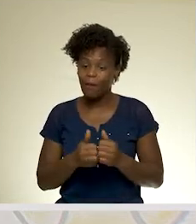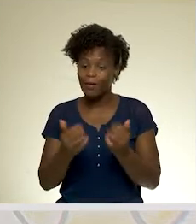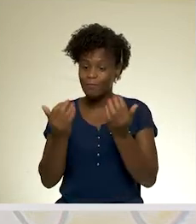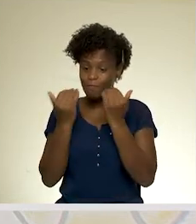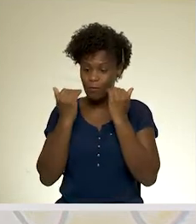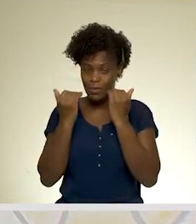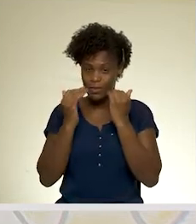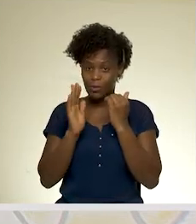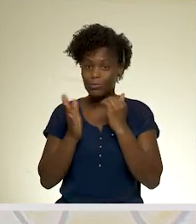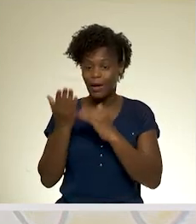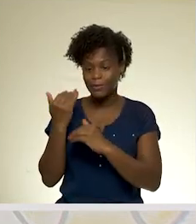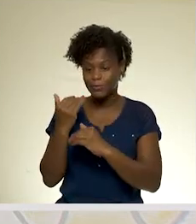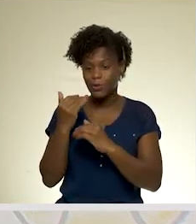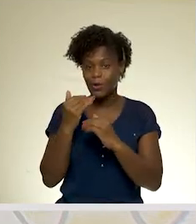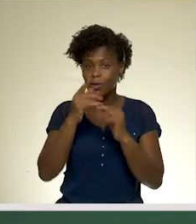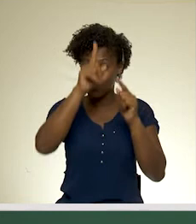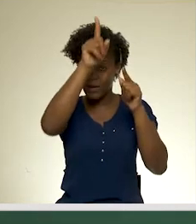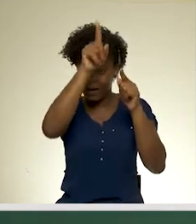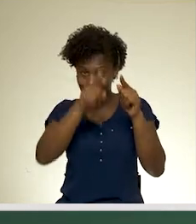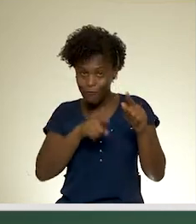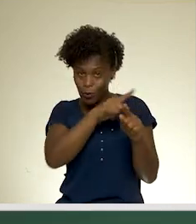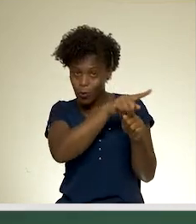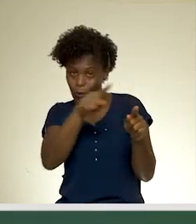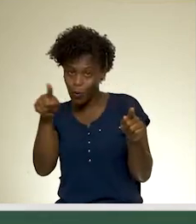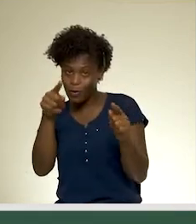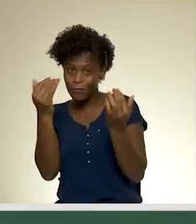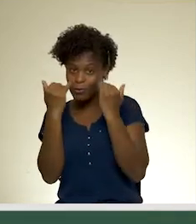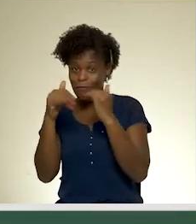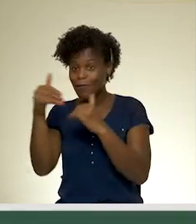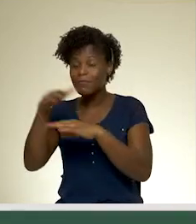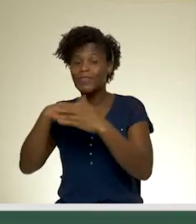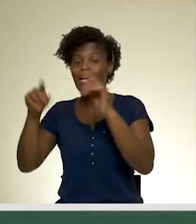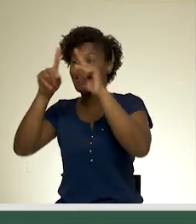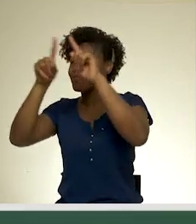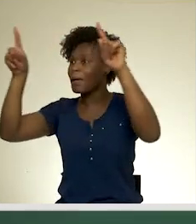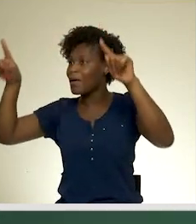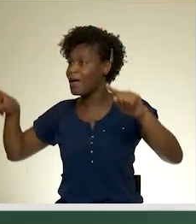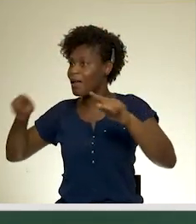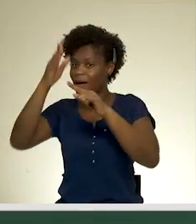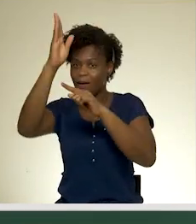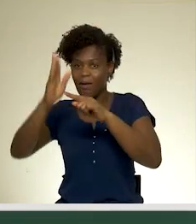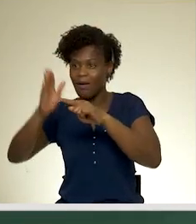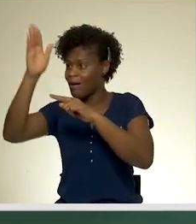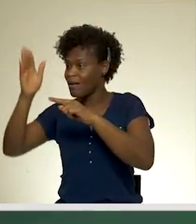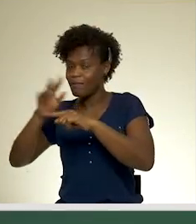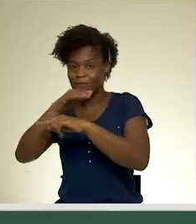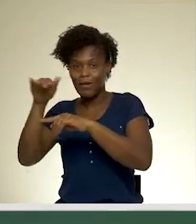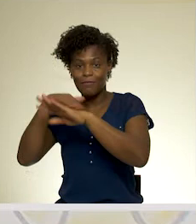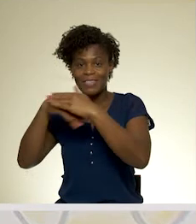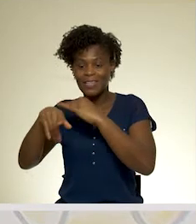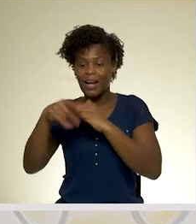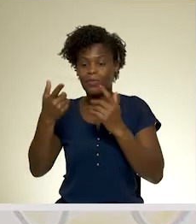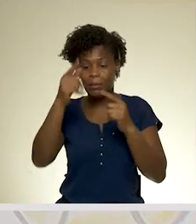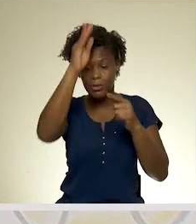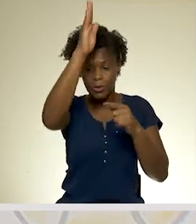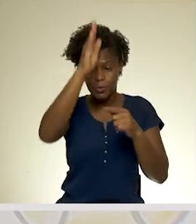informação do gráfico, vamos construir a tabela. Temos aqui eixo de x,